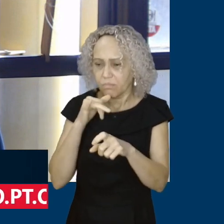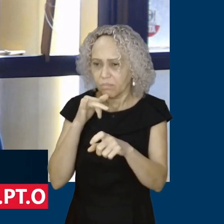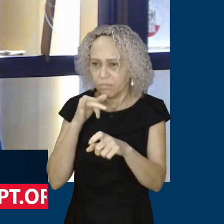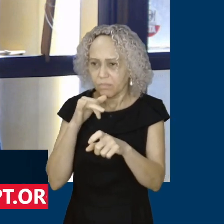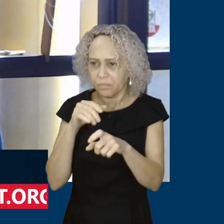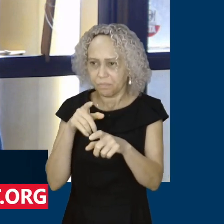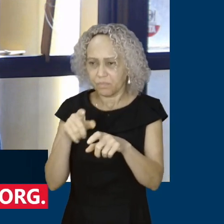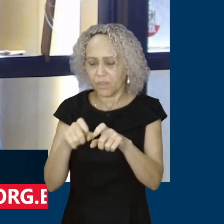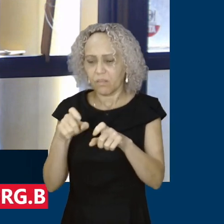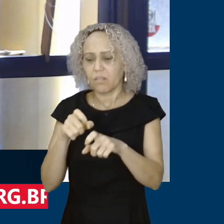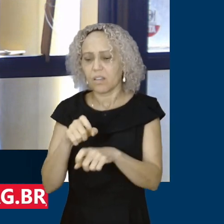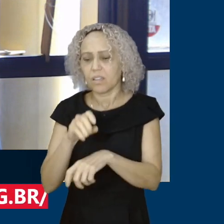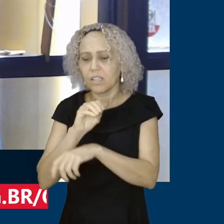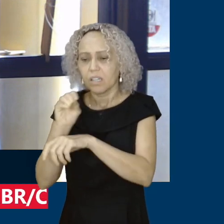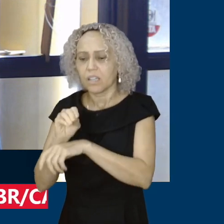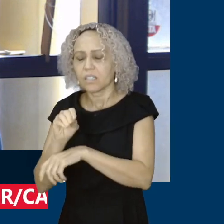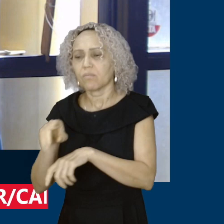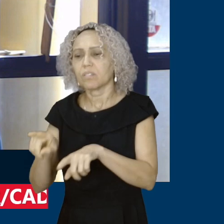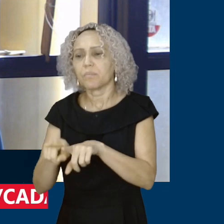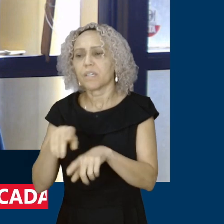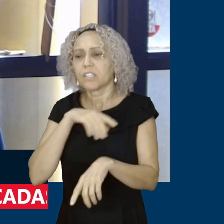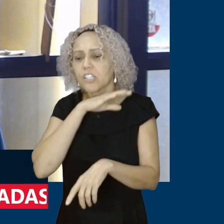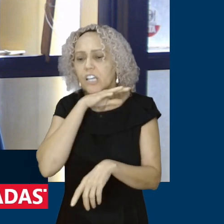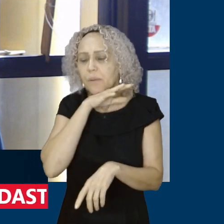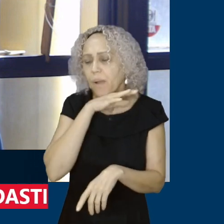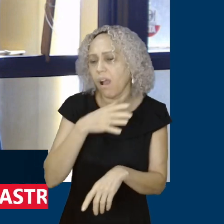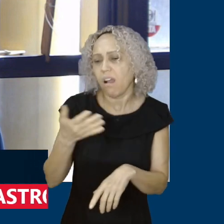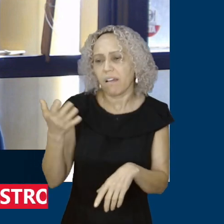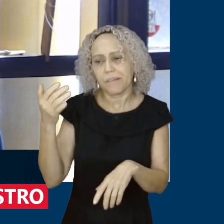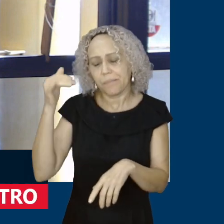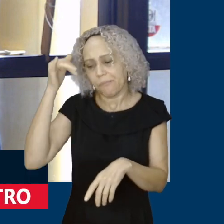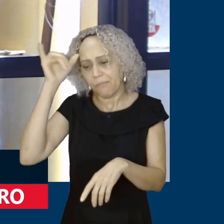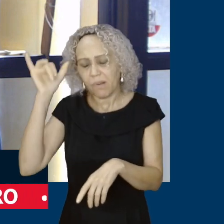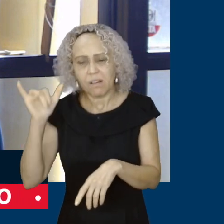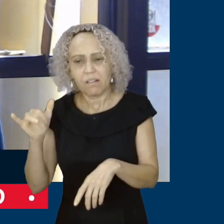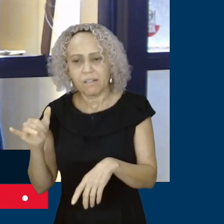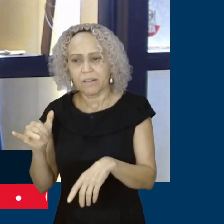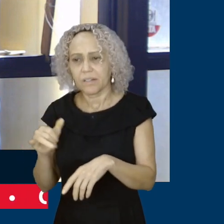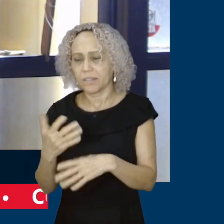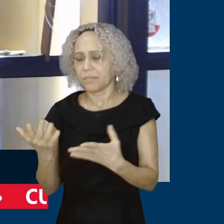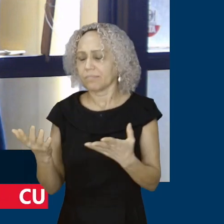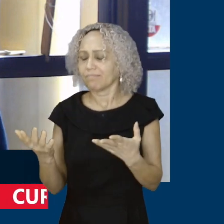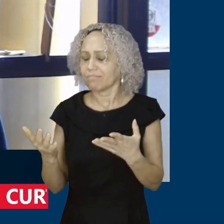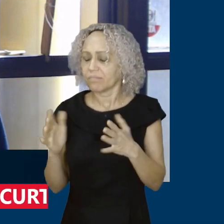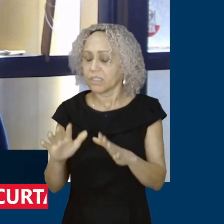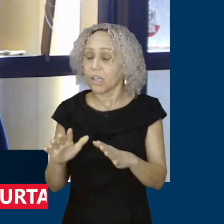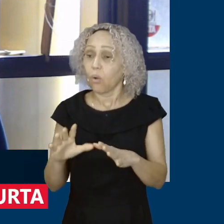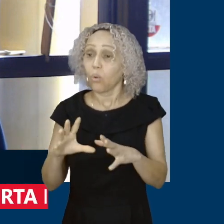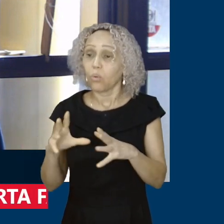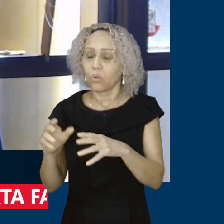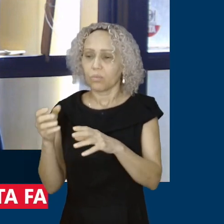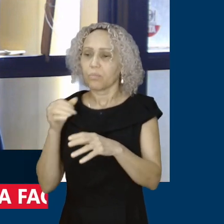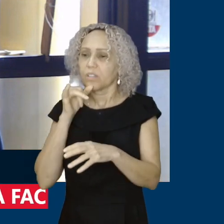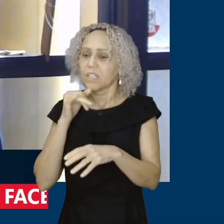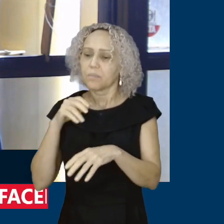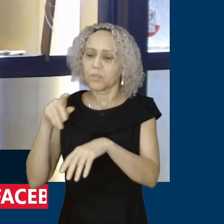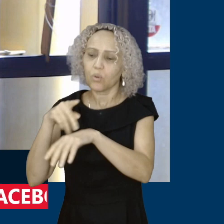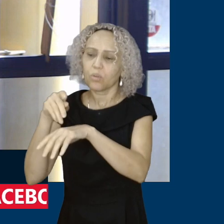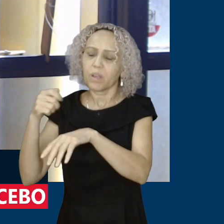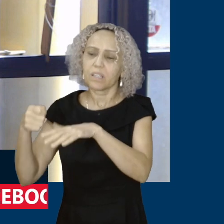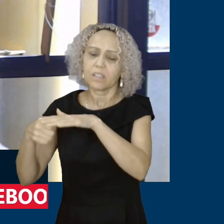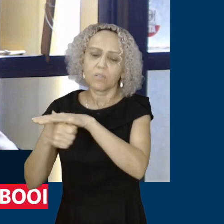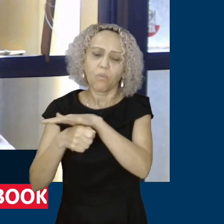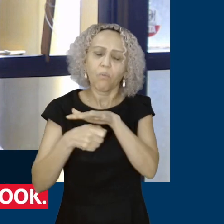no Brasil. Se o Brasil fizer a lição de casa, querem fazer investimentos, né? Esses fundos privados, né, de investimentos.